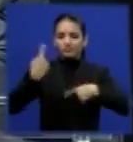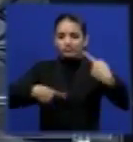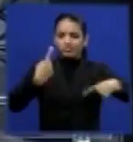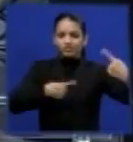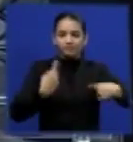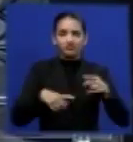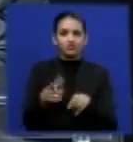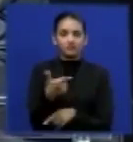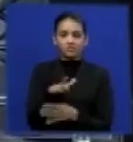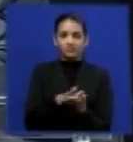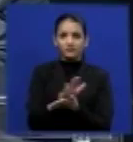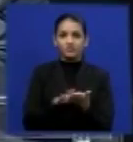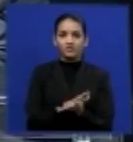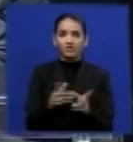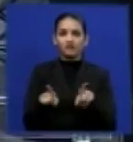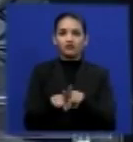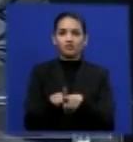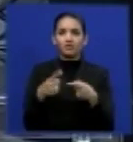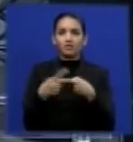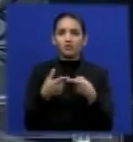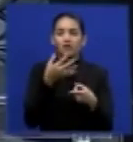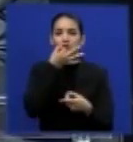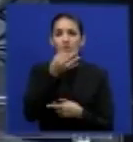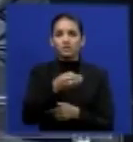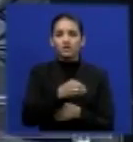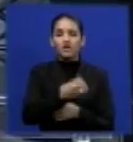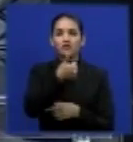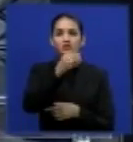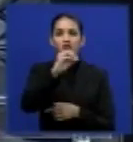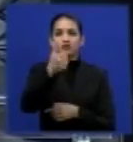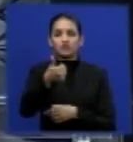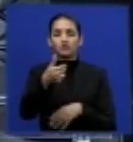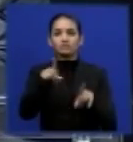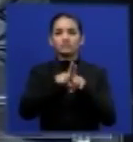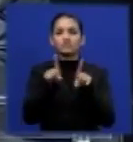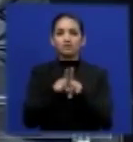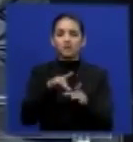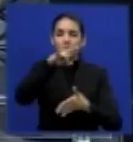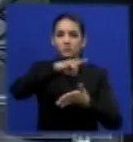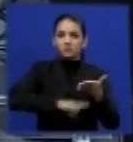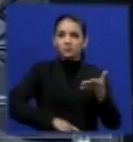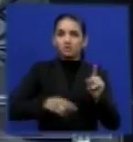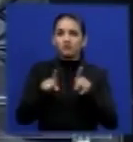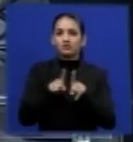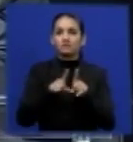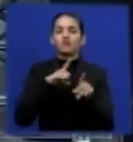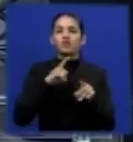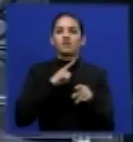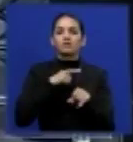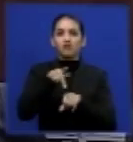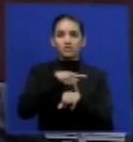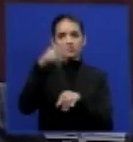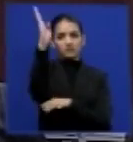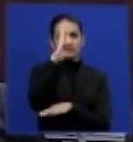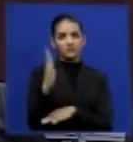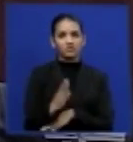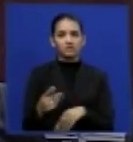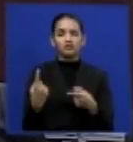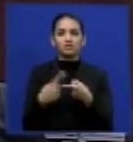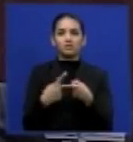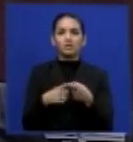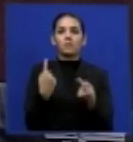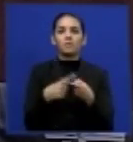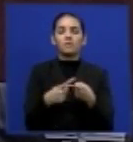descumprimento de preceito fundamental número 101 é o instrumento de que dispõe o estado brasileiro para haver reconhecido